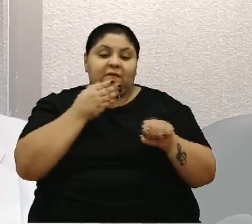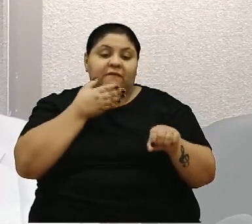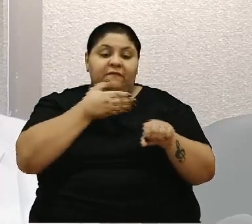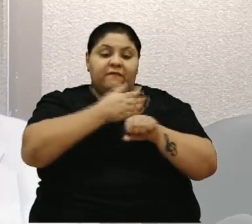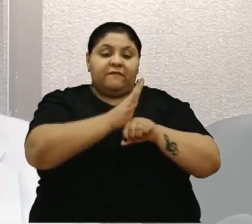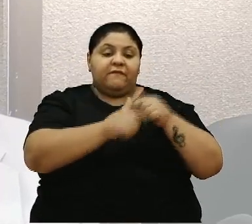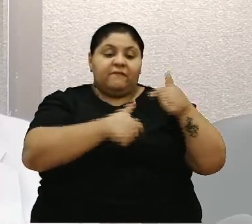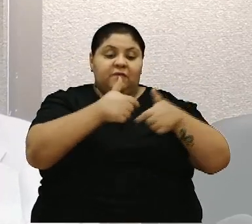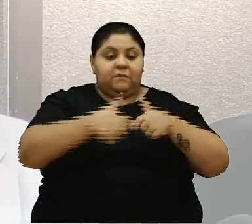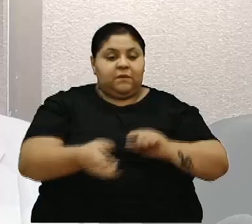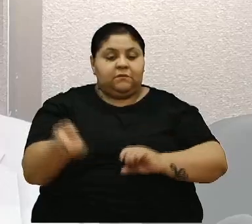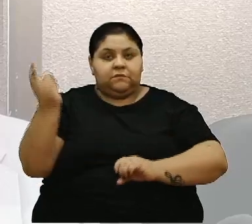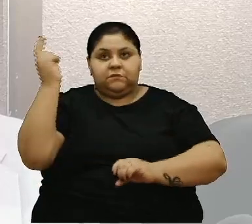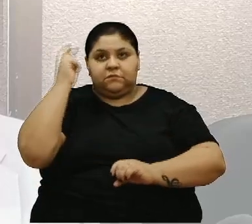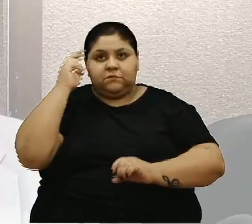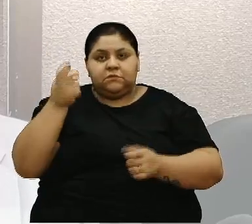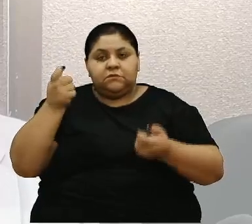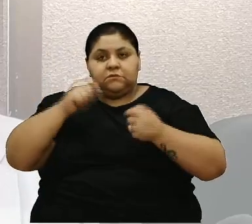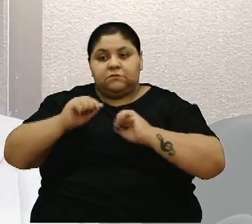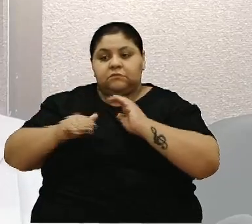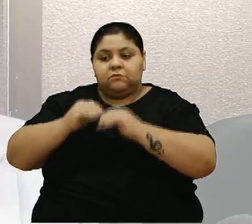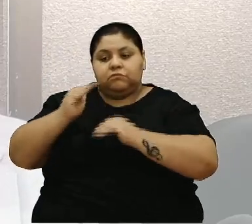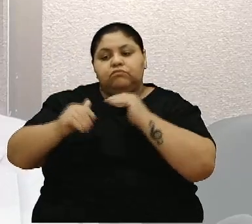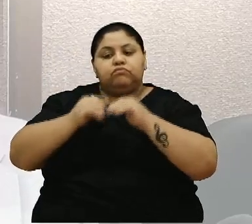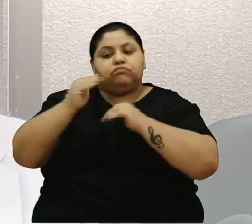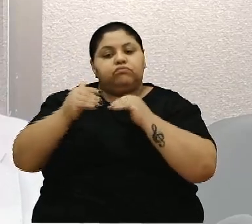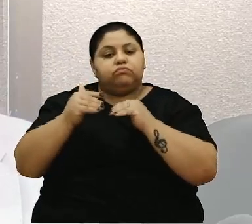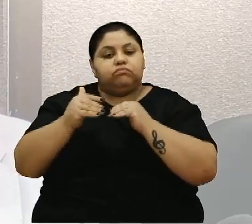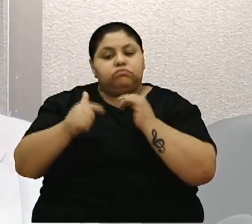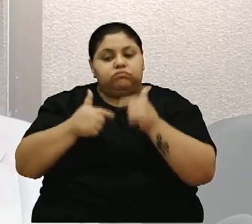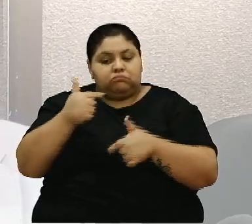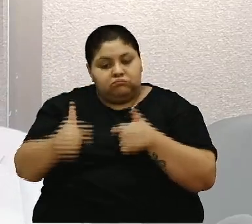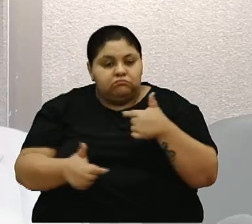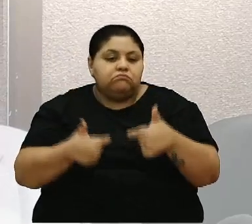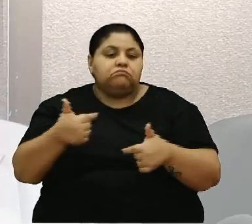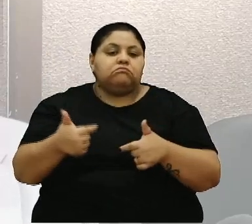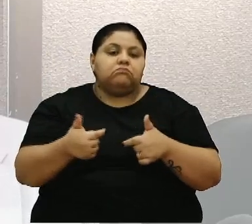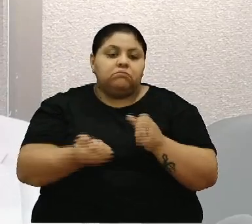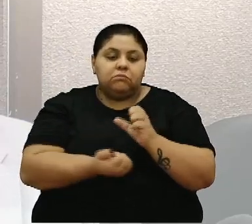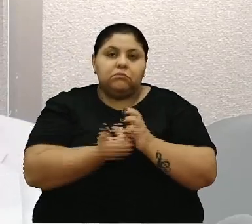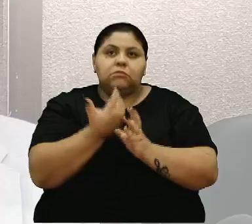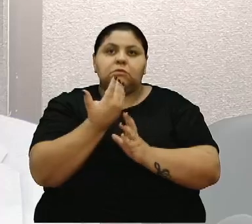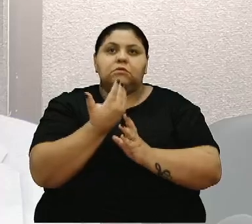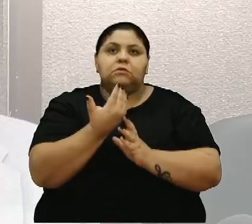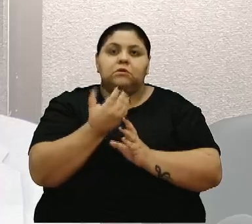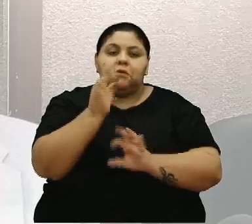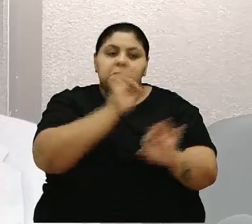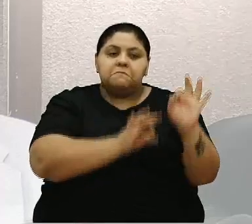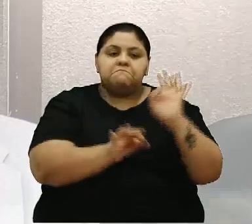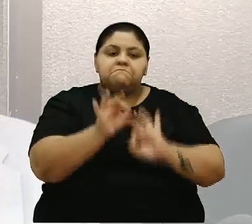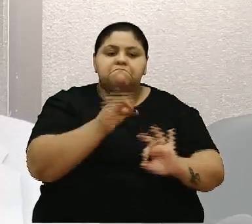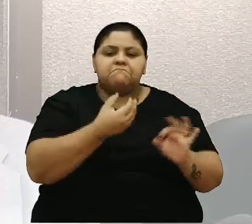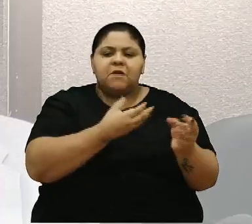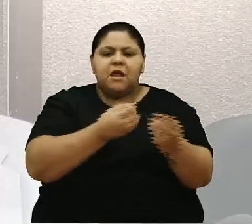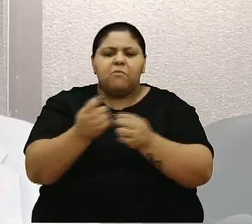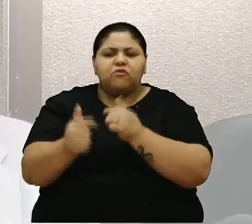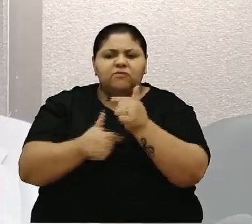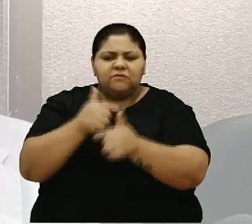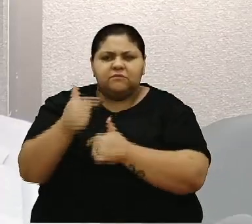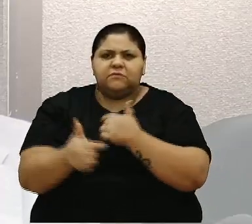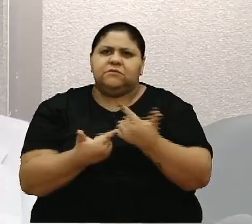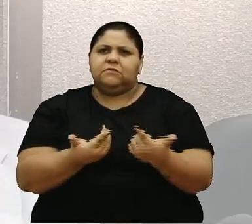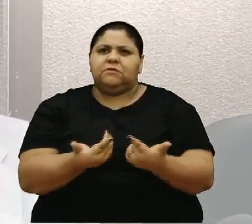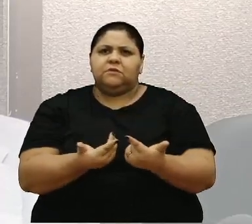atua na cultura, precisa desenvolver, precisa trabalhar, precisa criar, precisa montar. É muita tarefa, é